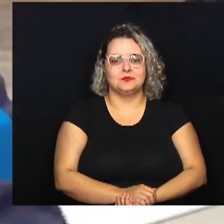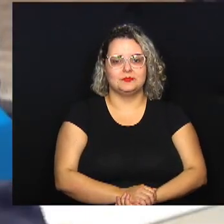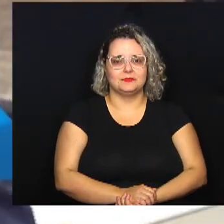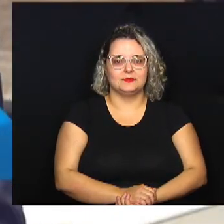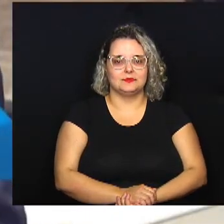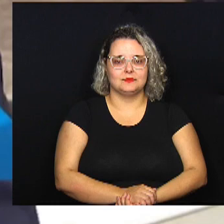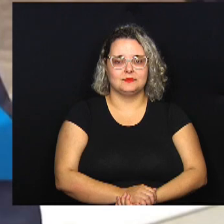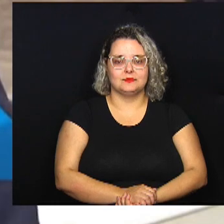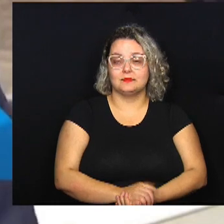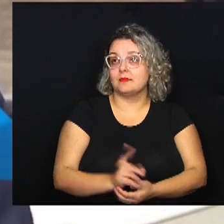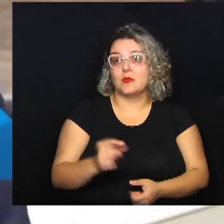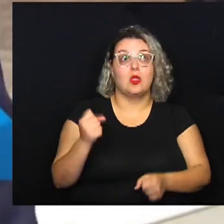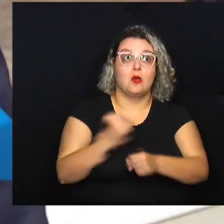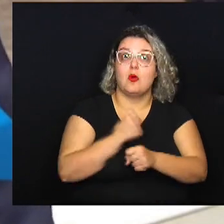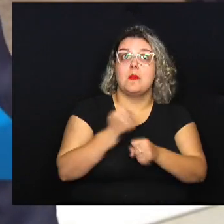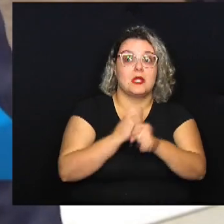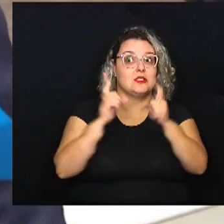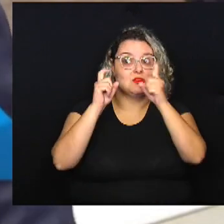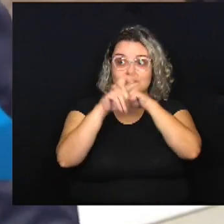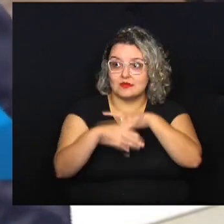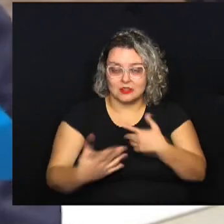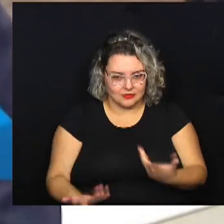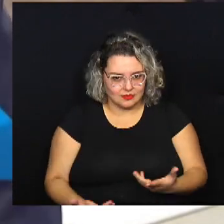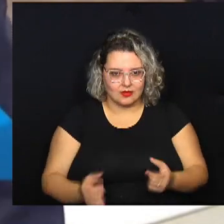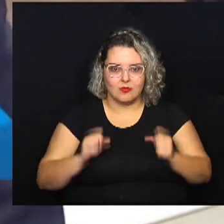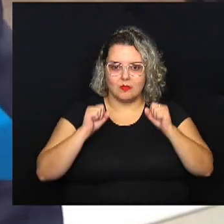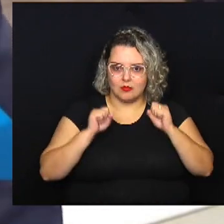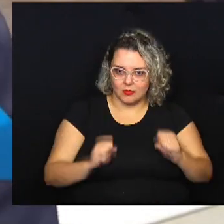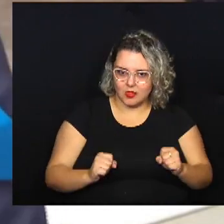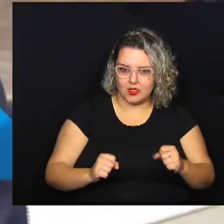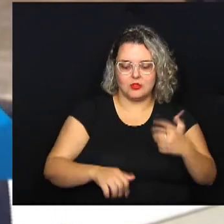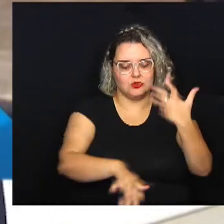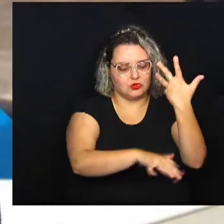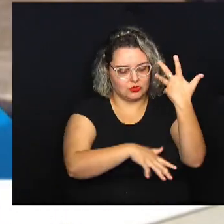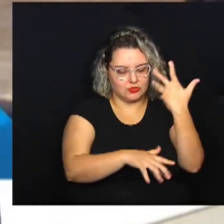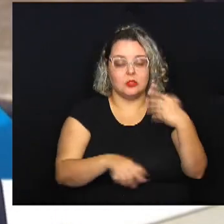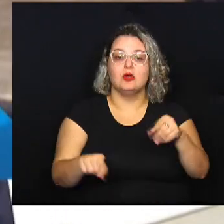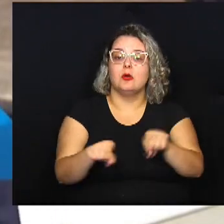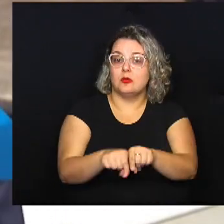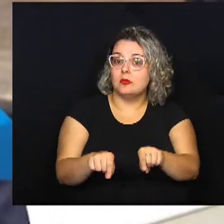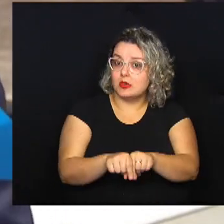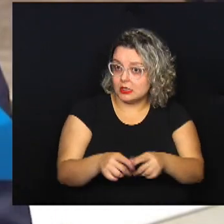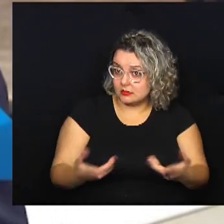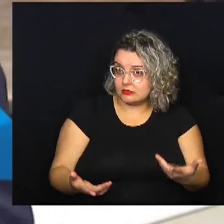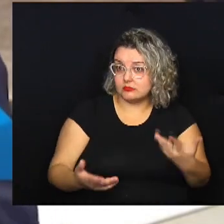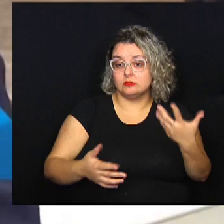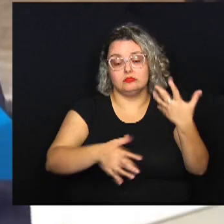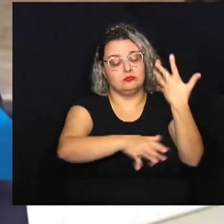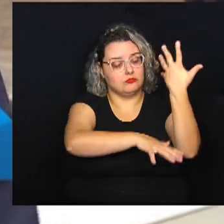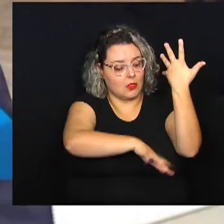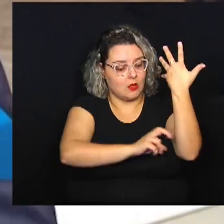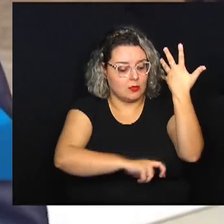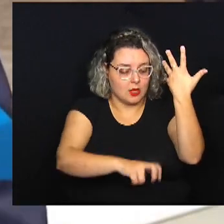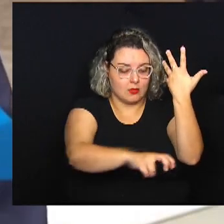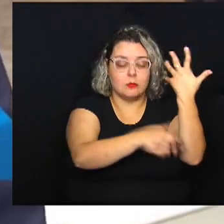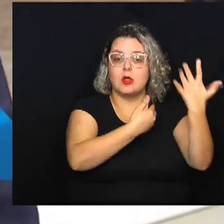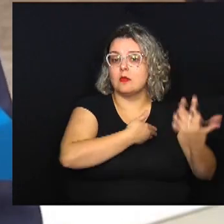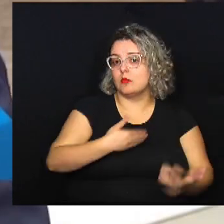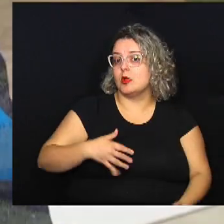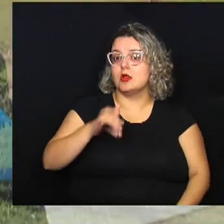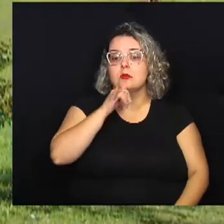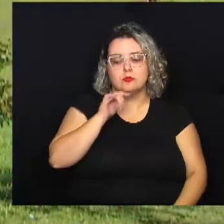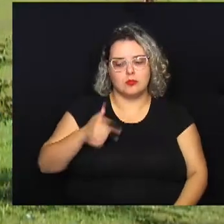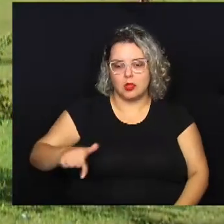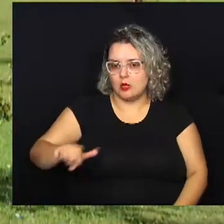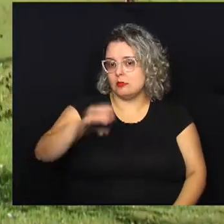não são obras complexas, você pode colocar tanto nas praças como nos parques públicos. Por exemplo, Parque